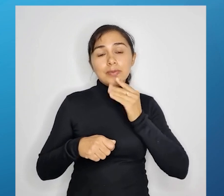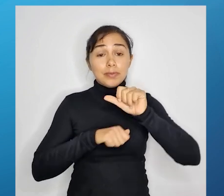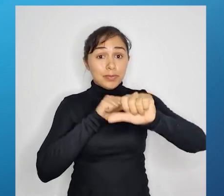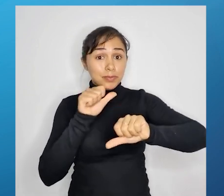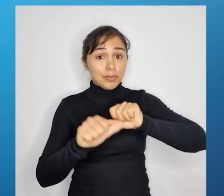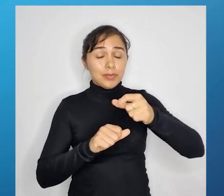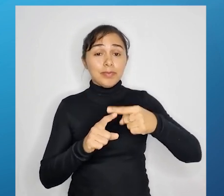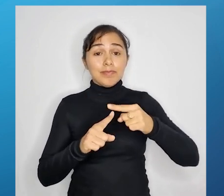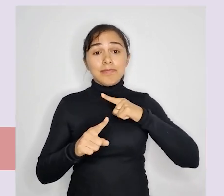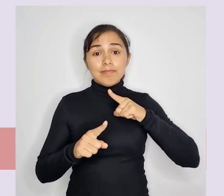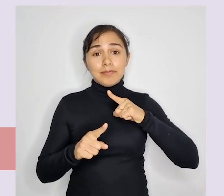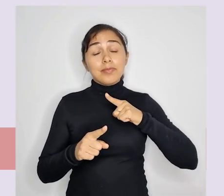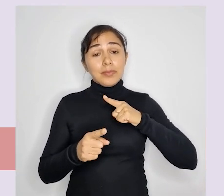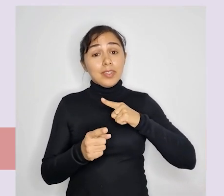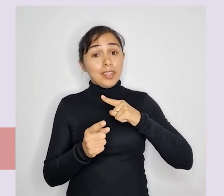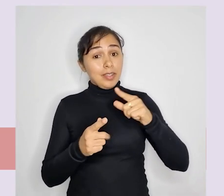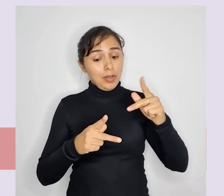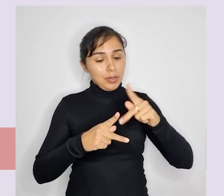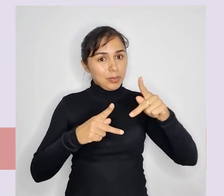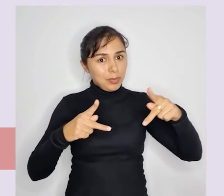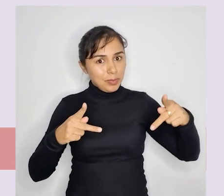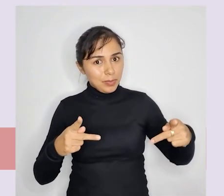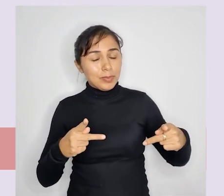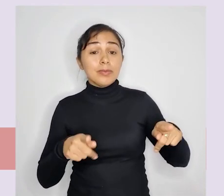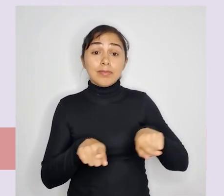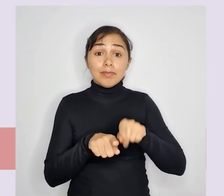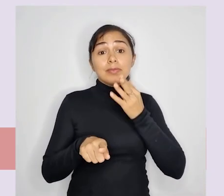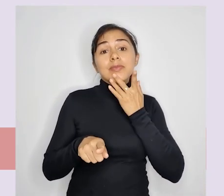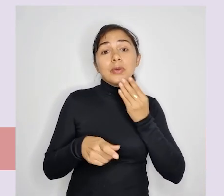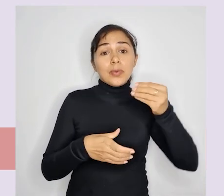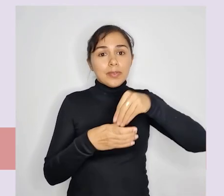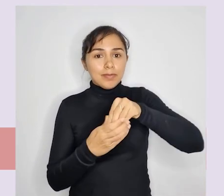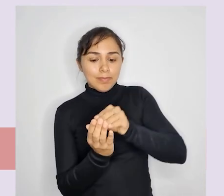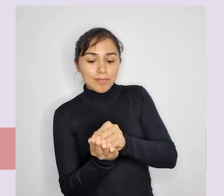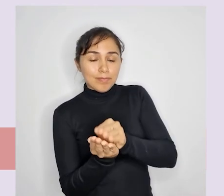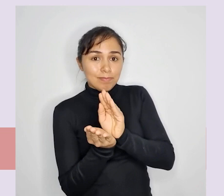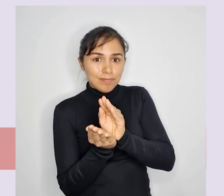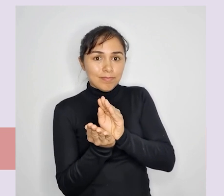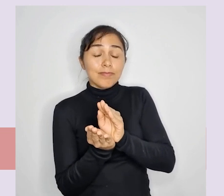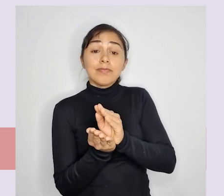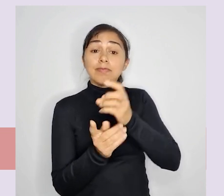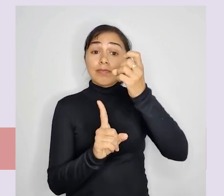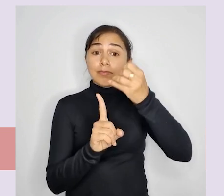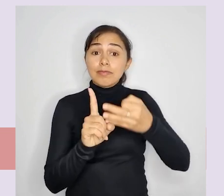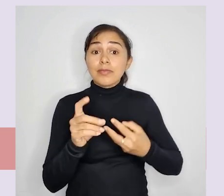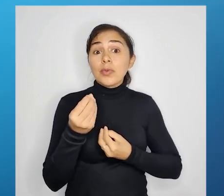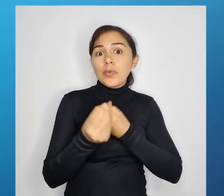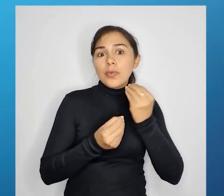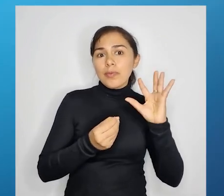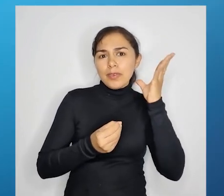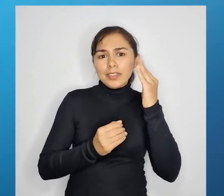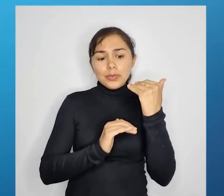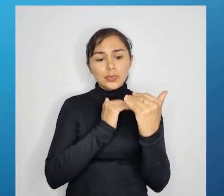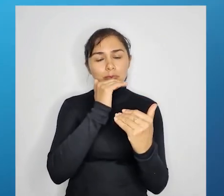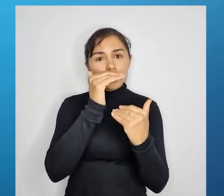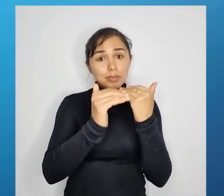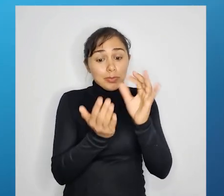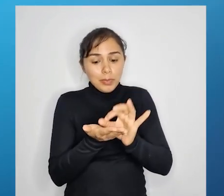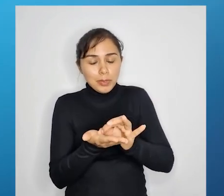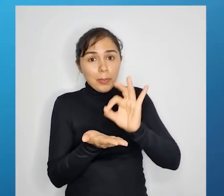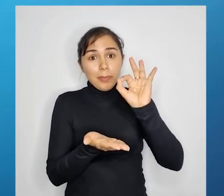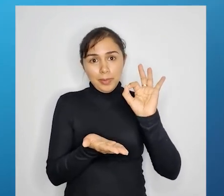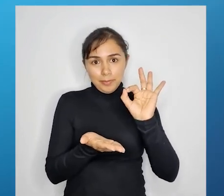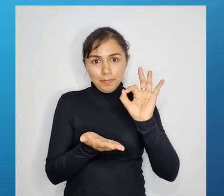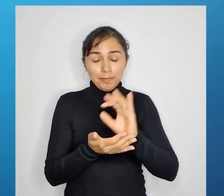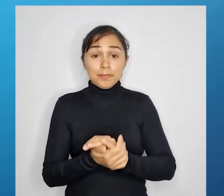proteínas e à cor interna da concha do animal. Descreva o processo de formação das pérolas. Resolução. A